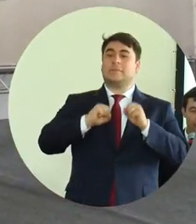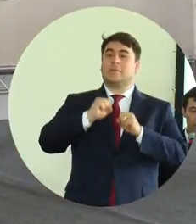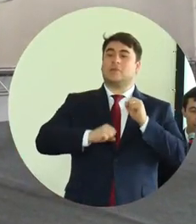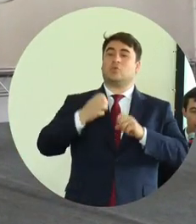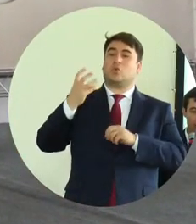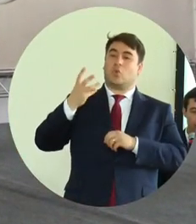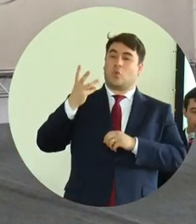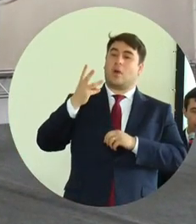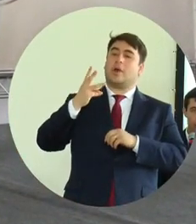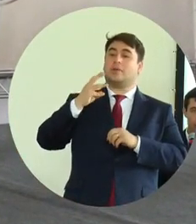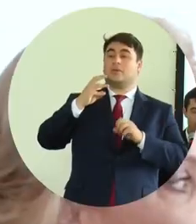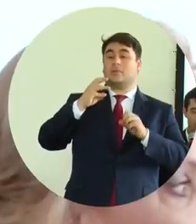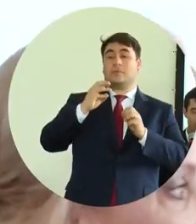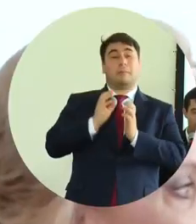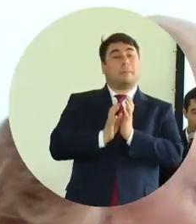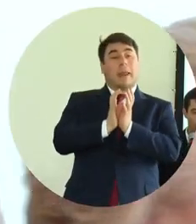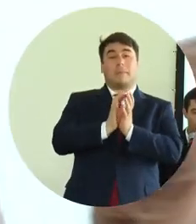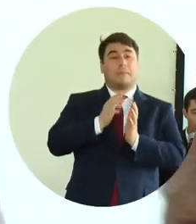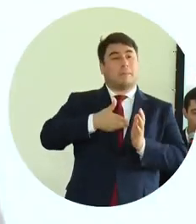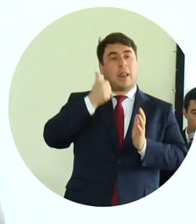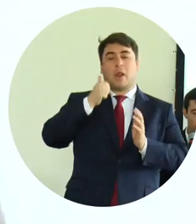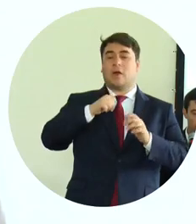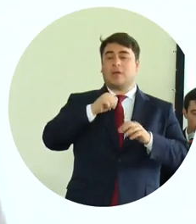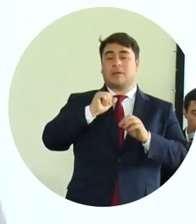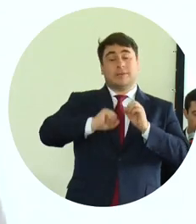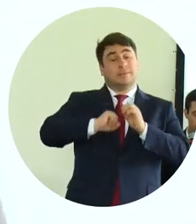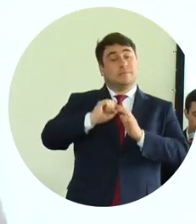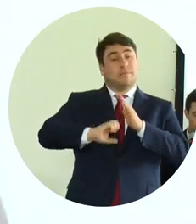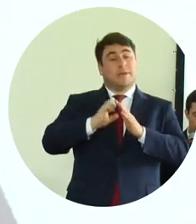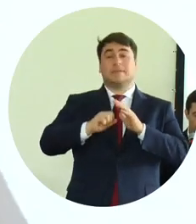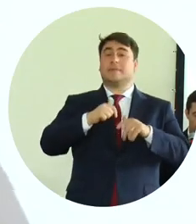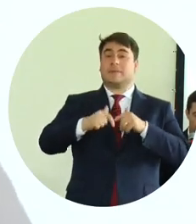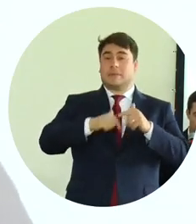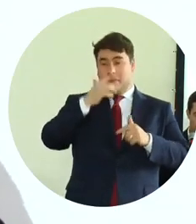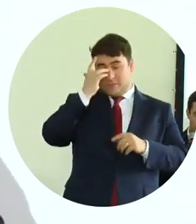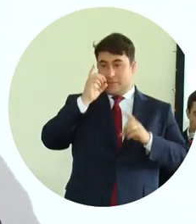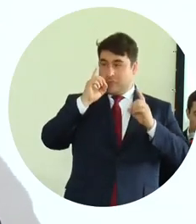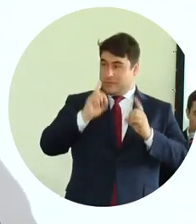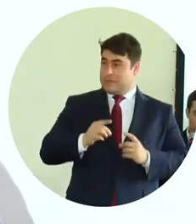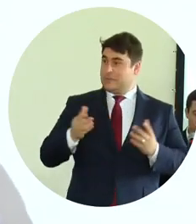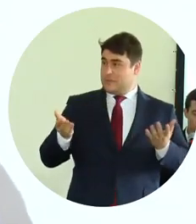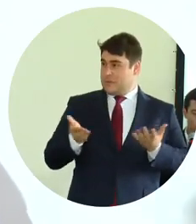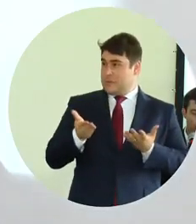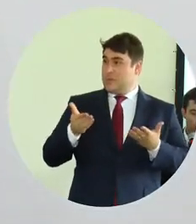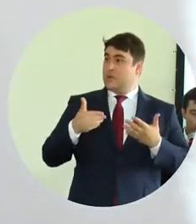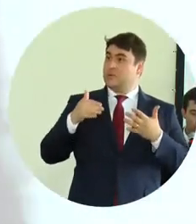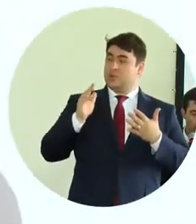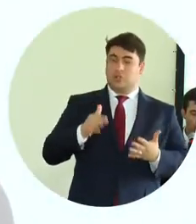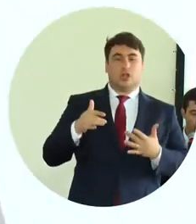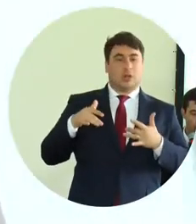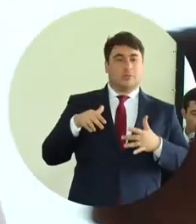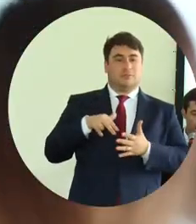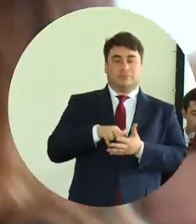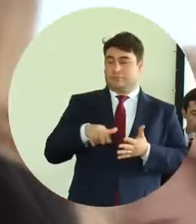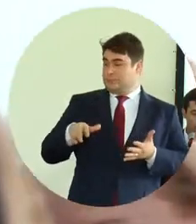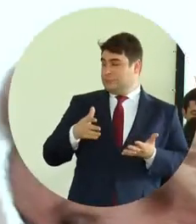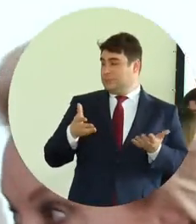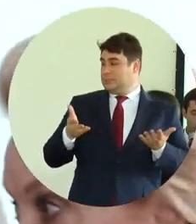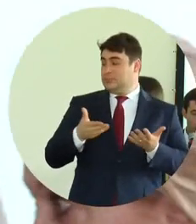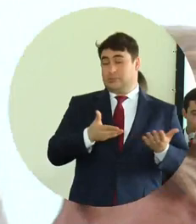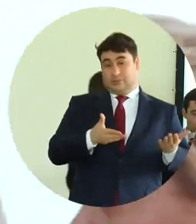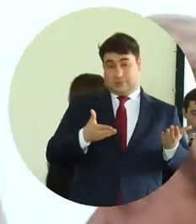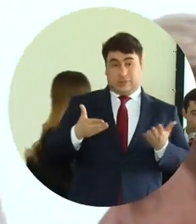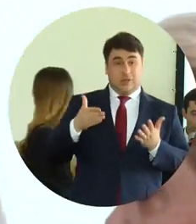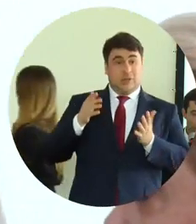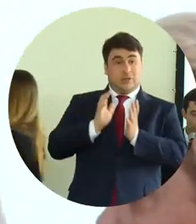4º Prêmio Melhores Empresas para Trabalhadores com Deficiência. Já posicionados as autoridades para